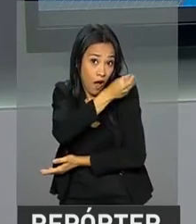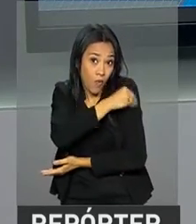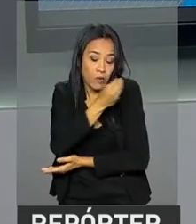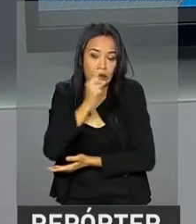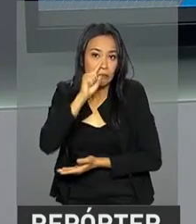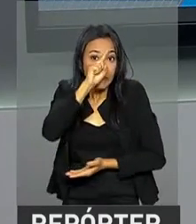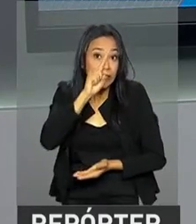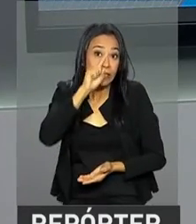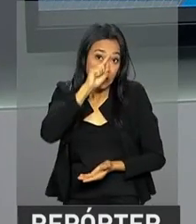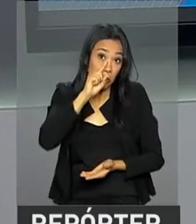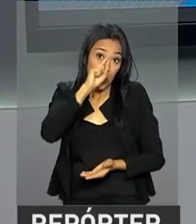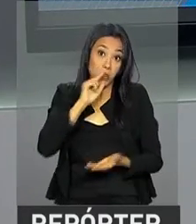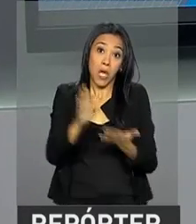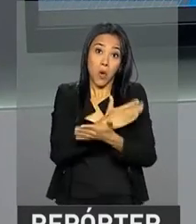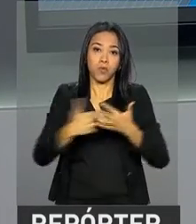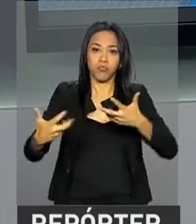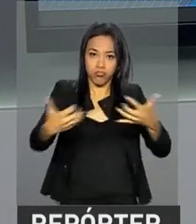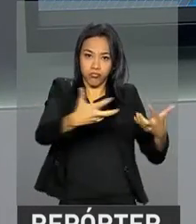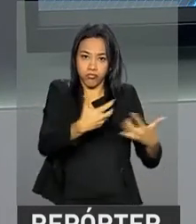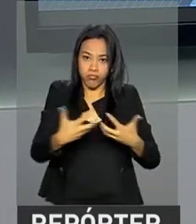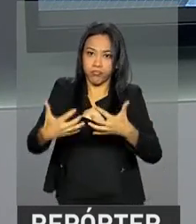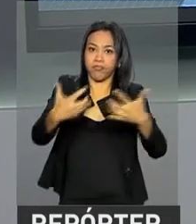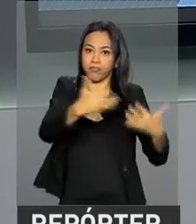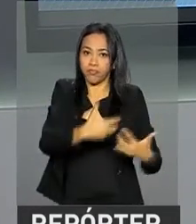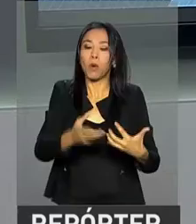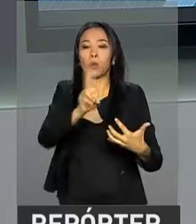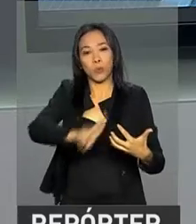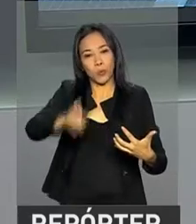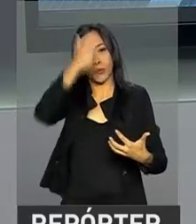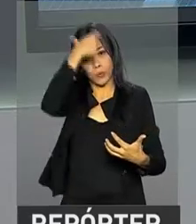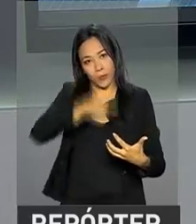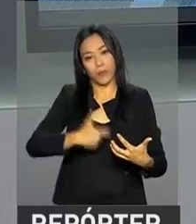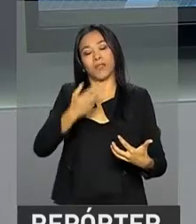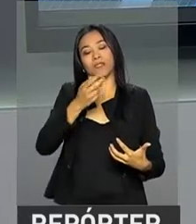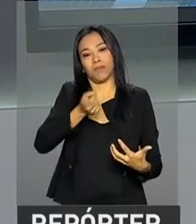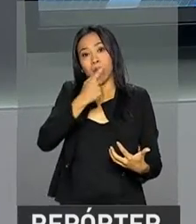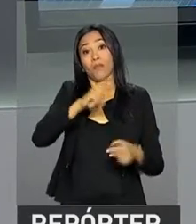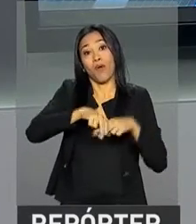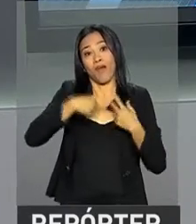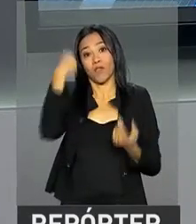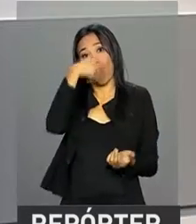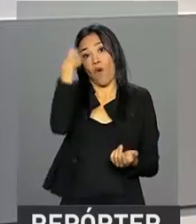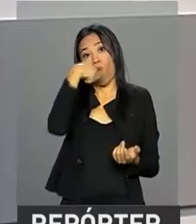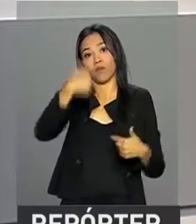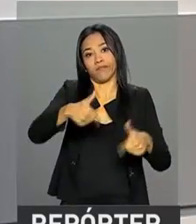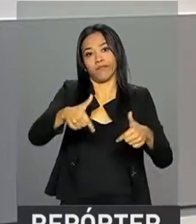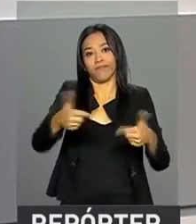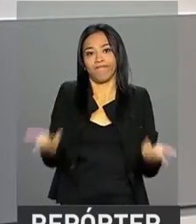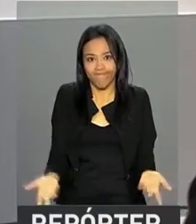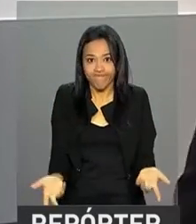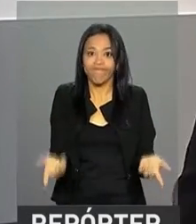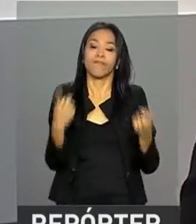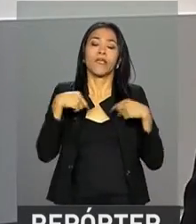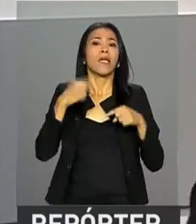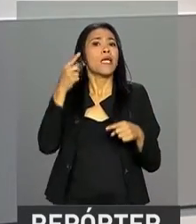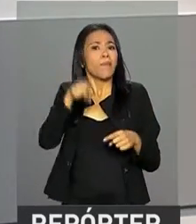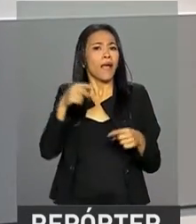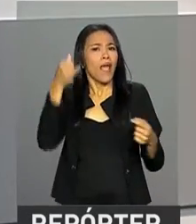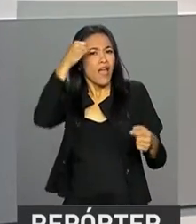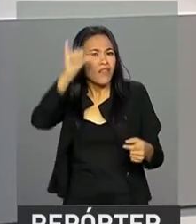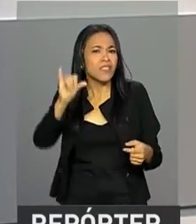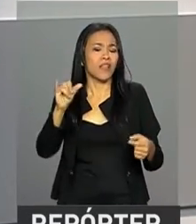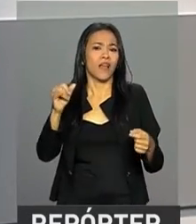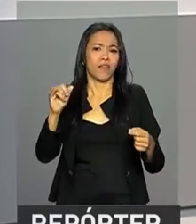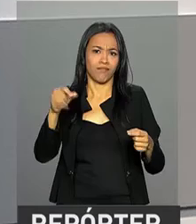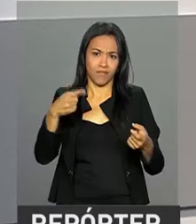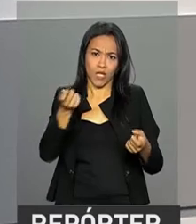usadas por alguns caminhoneiros especialmente aqueles que enfrentam jornadas longas de trabalho e para combater o uso de drogas e aumentar a